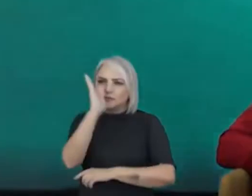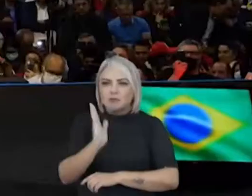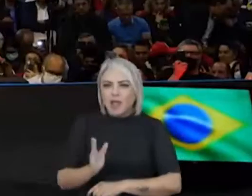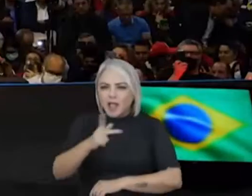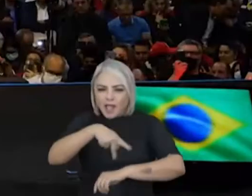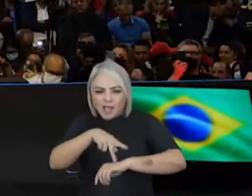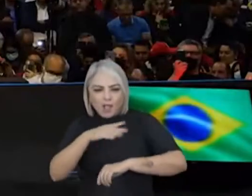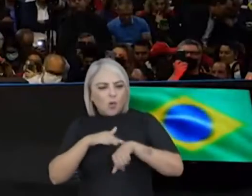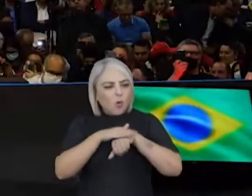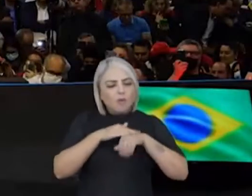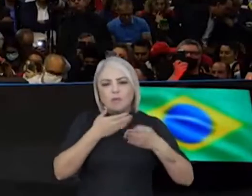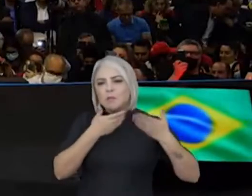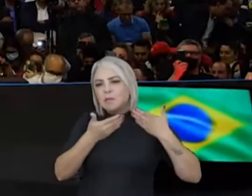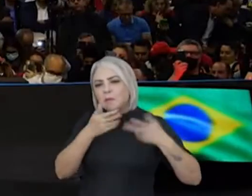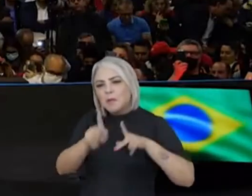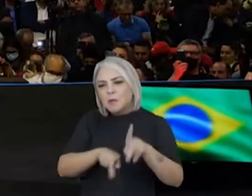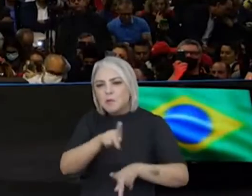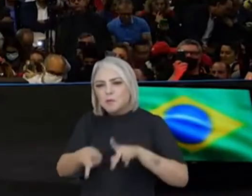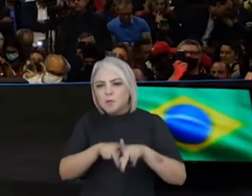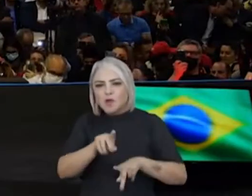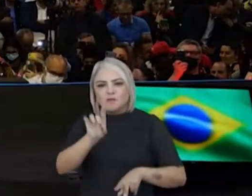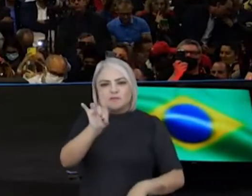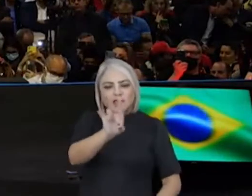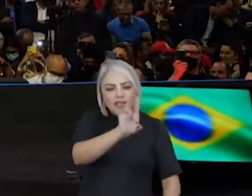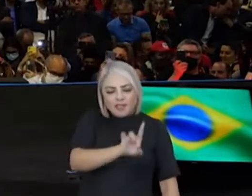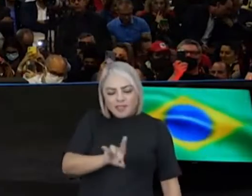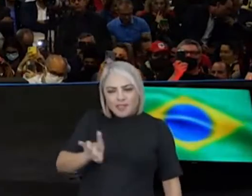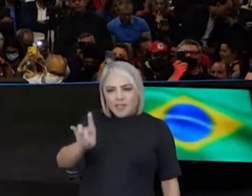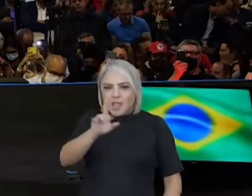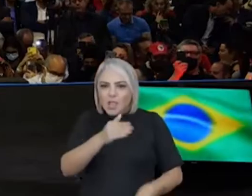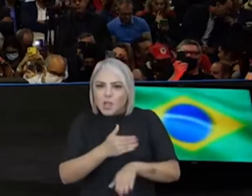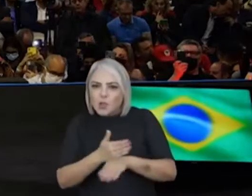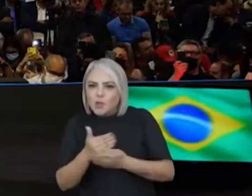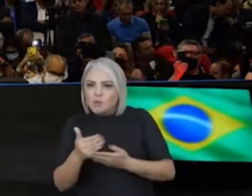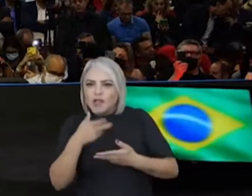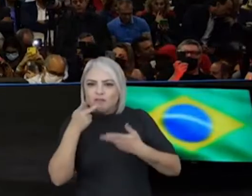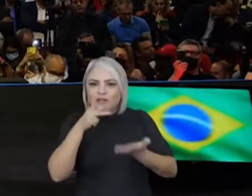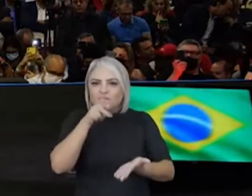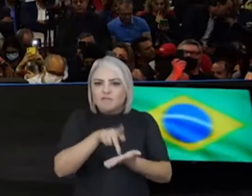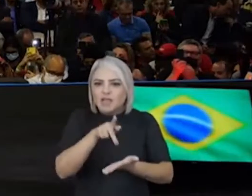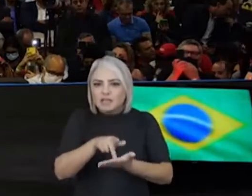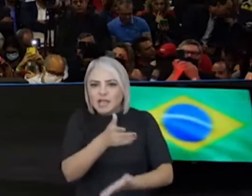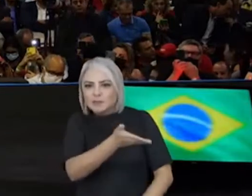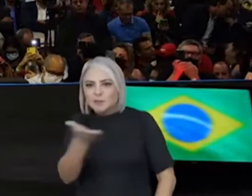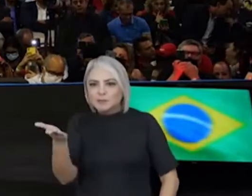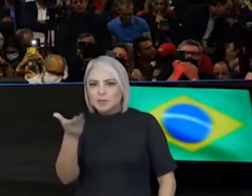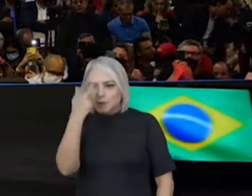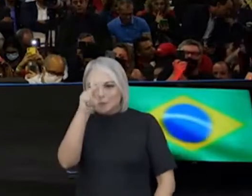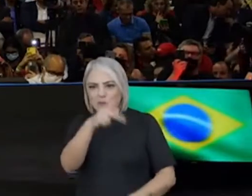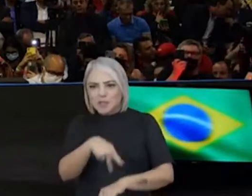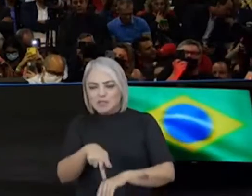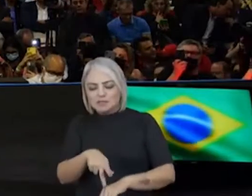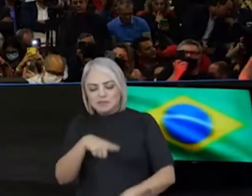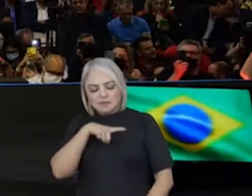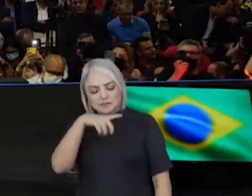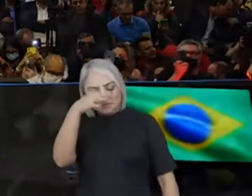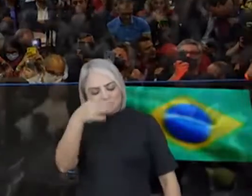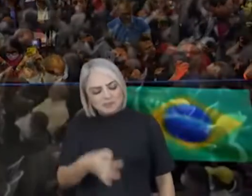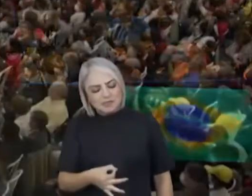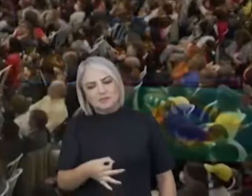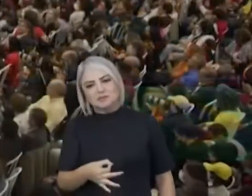conversar com o povo e cada um de vocês começar a falar a verdade para isso para isso eu tenho certeza